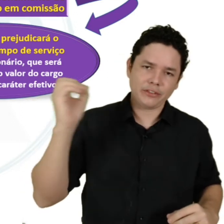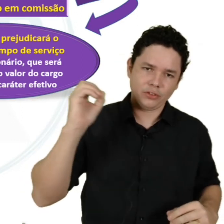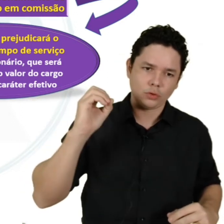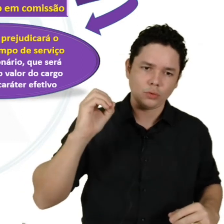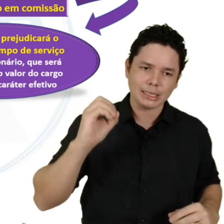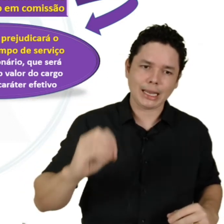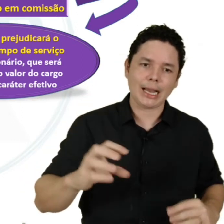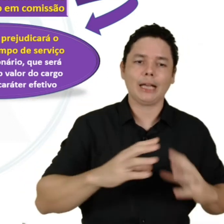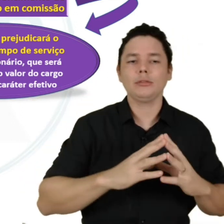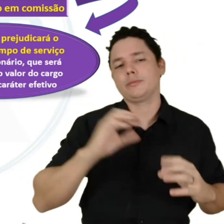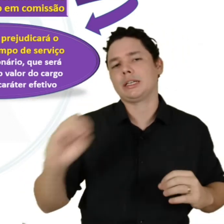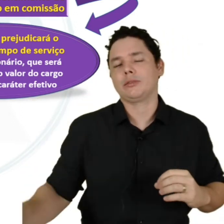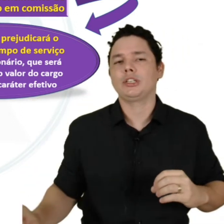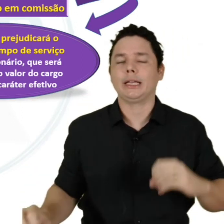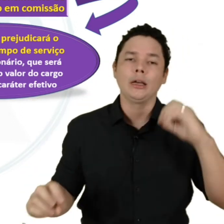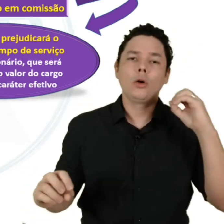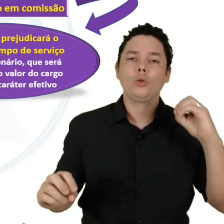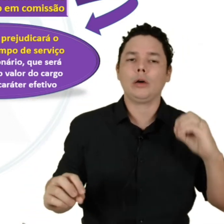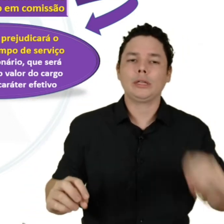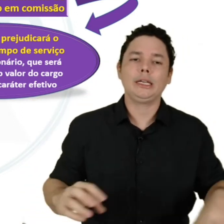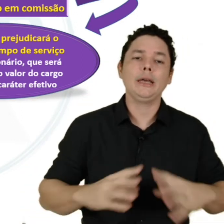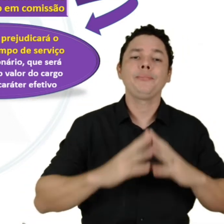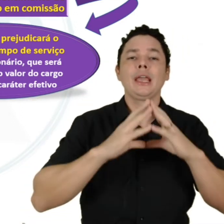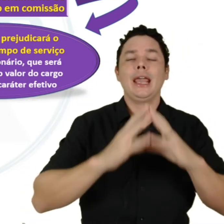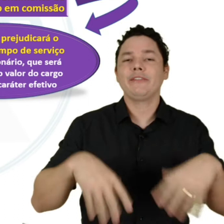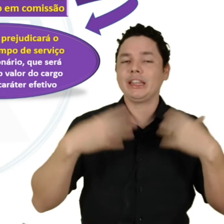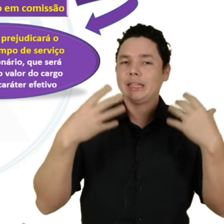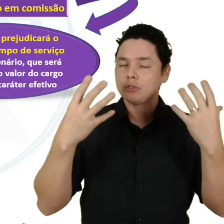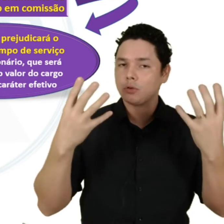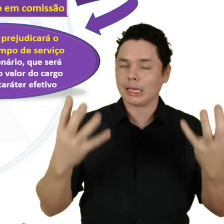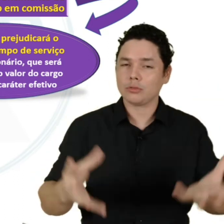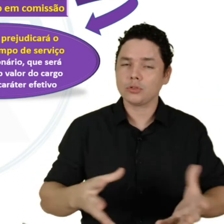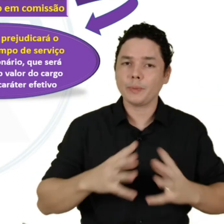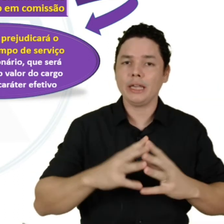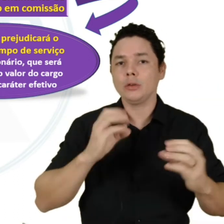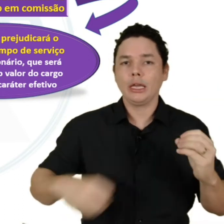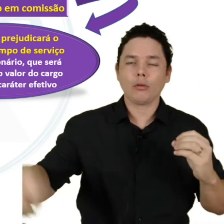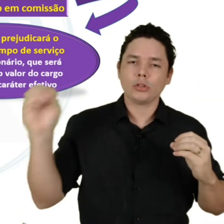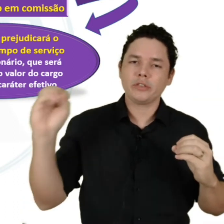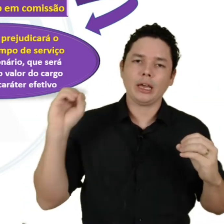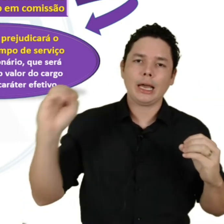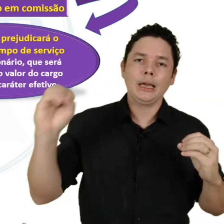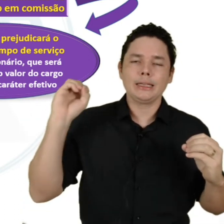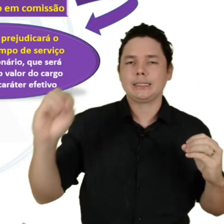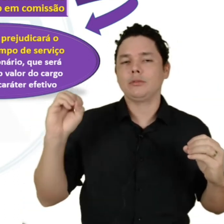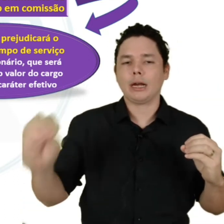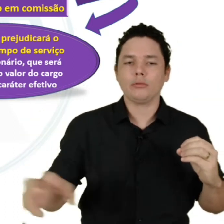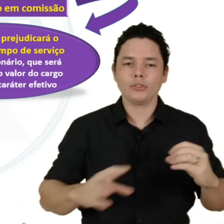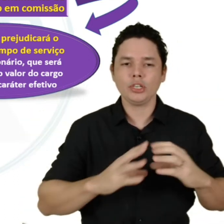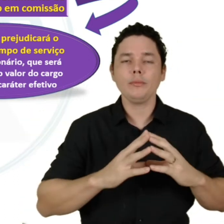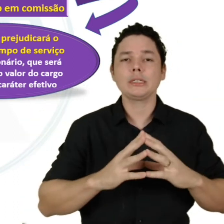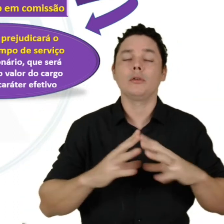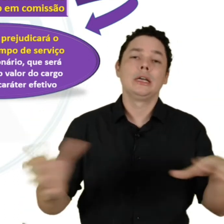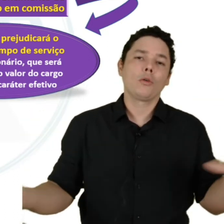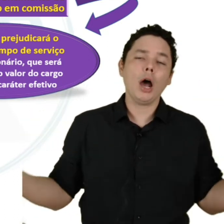em servidor contratado, da administração direta ou da autarquia, ele vai ter o seu contrato suspenso enquanto estiver lá exercendo o cargo